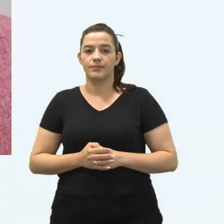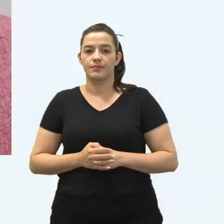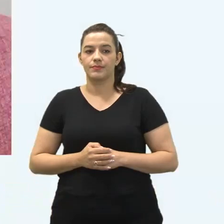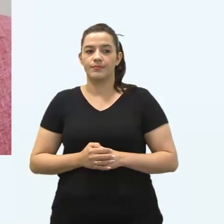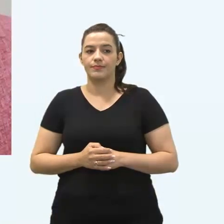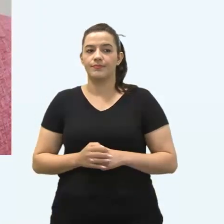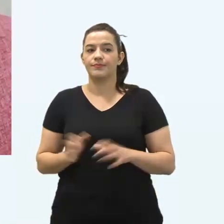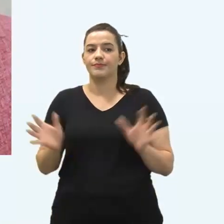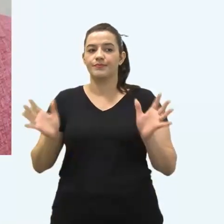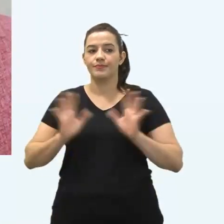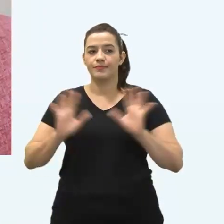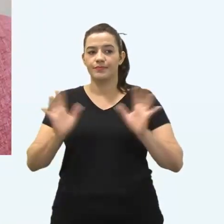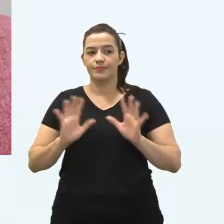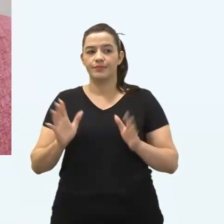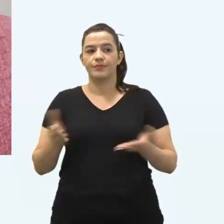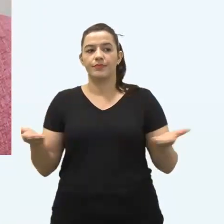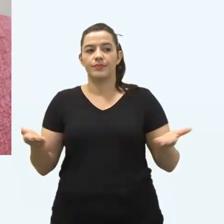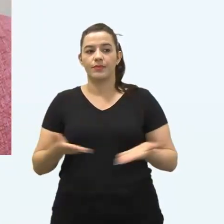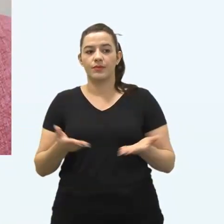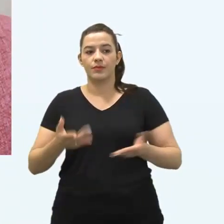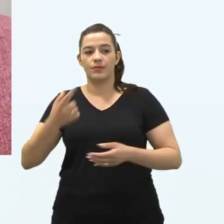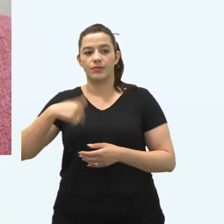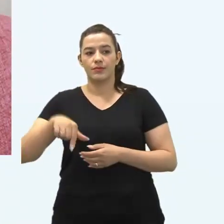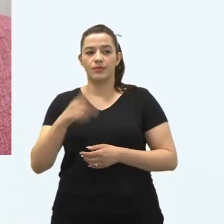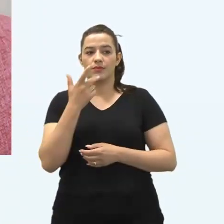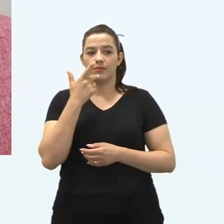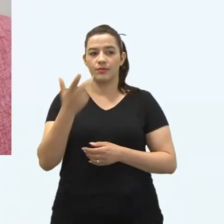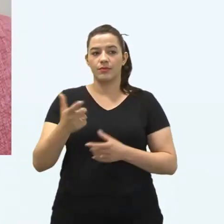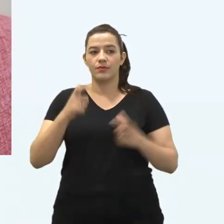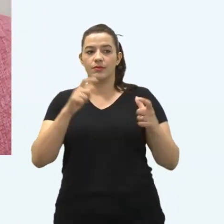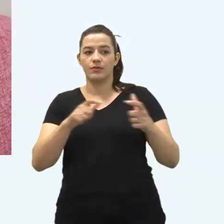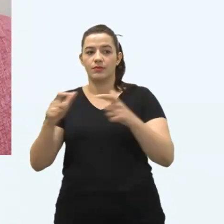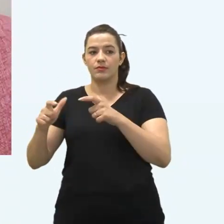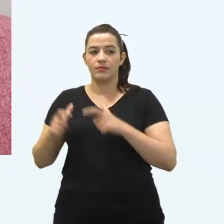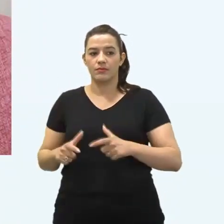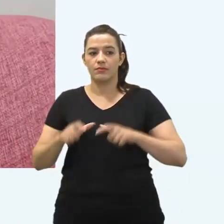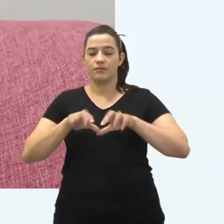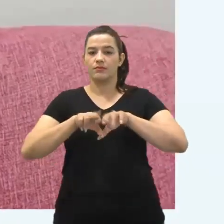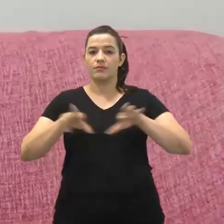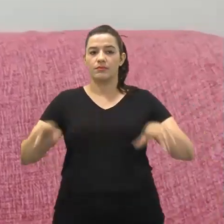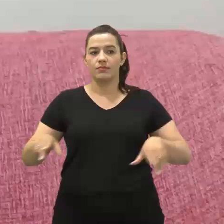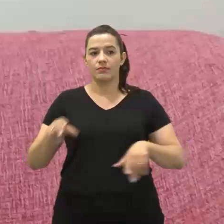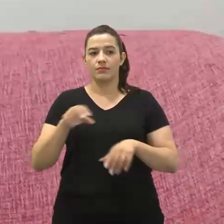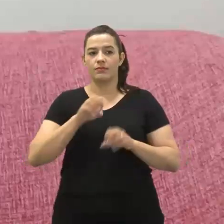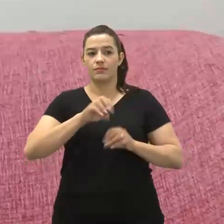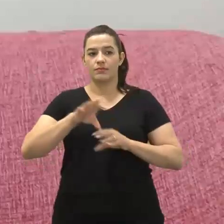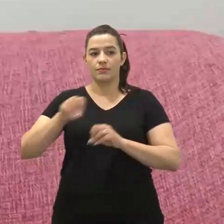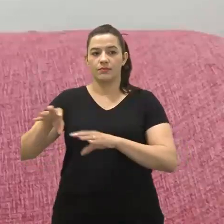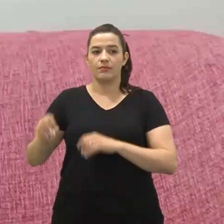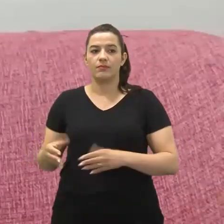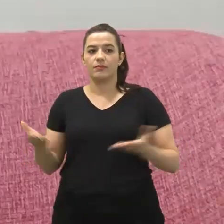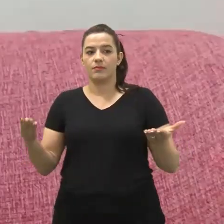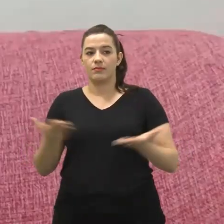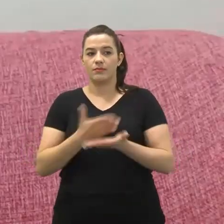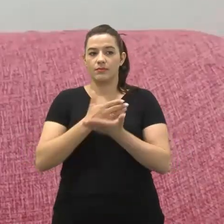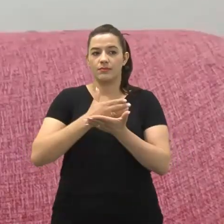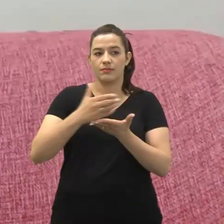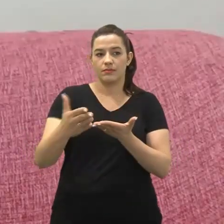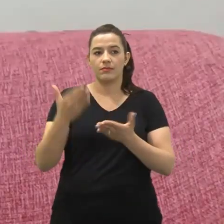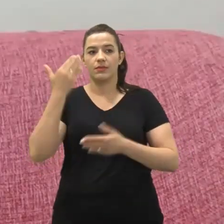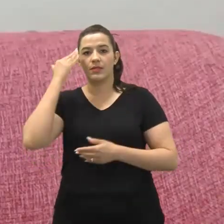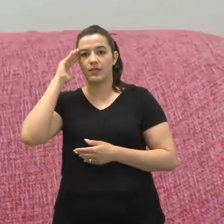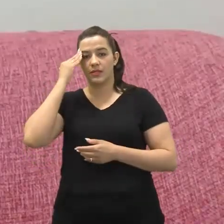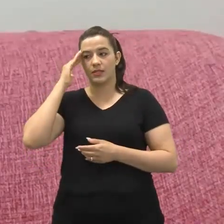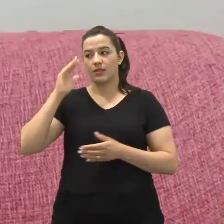o Olá hoje nós vamos falar um pouco sobre ambientes educacionais e para começar a nossa conversa